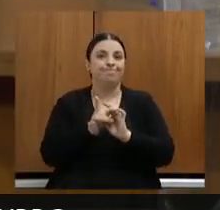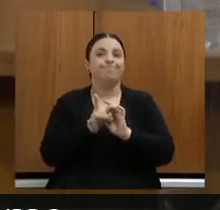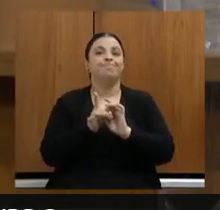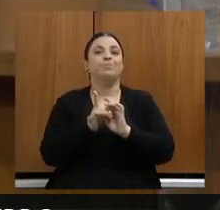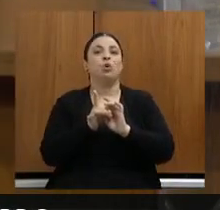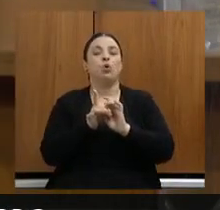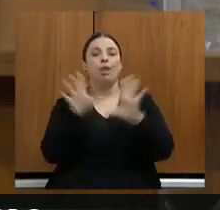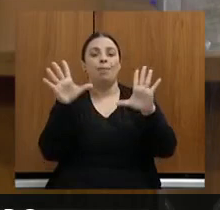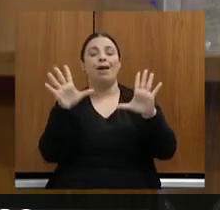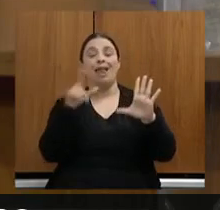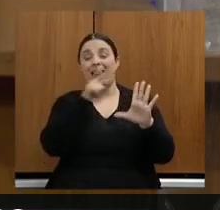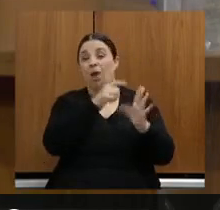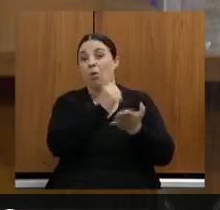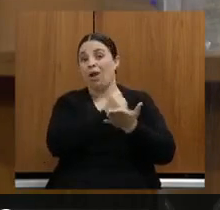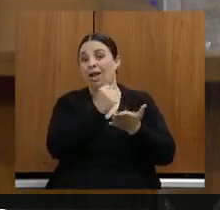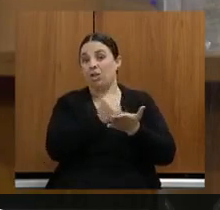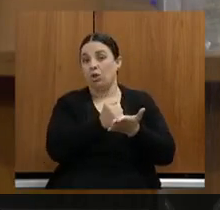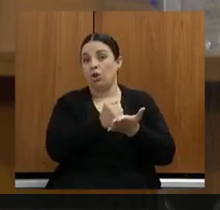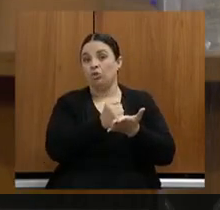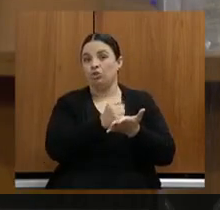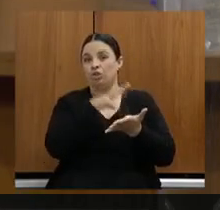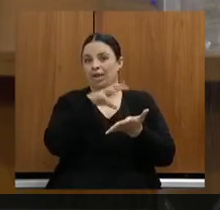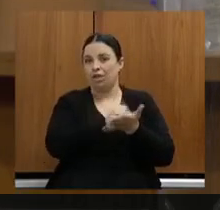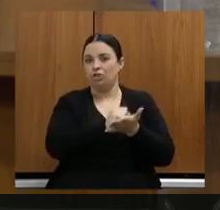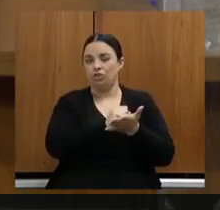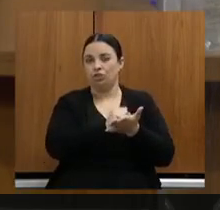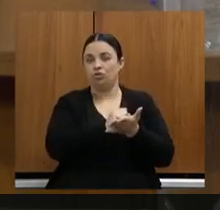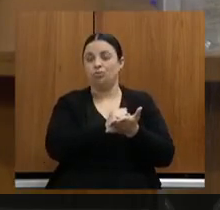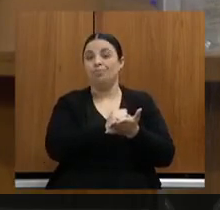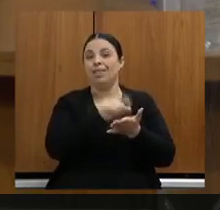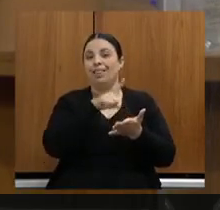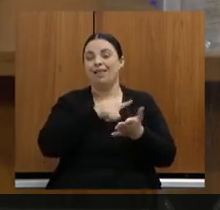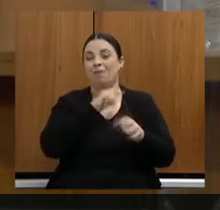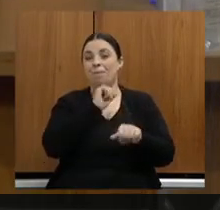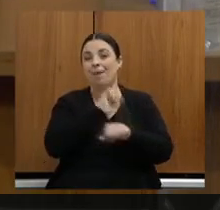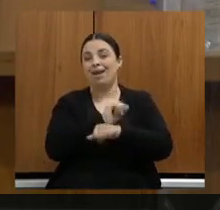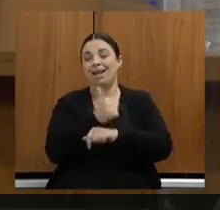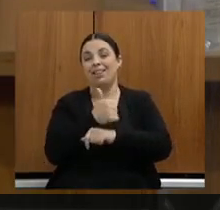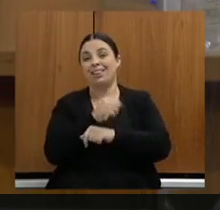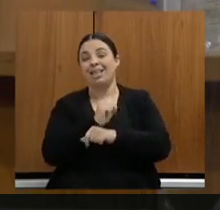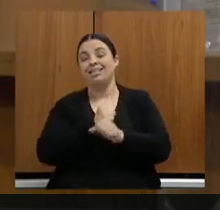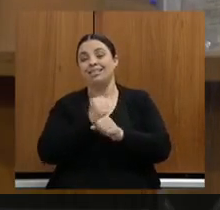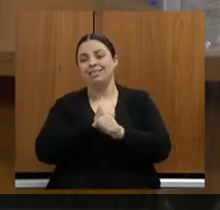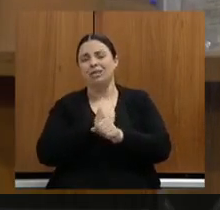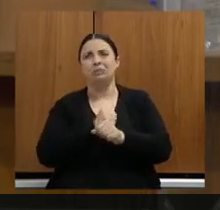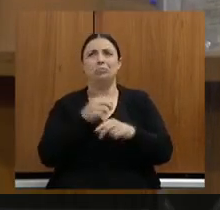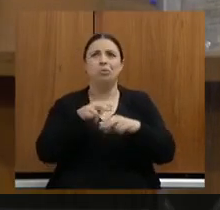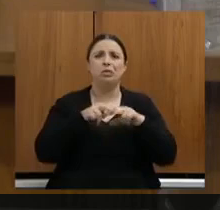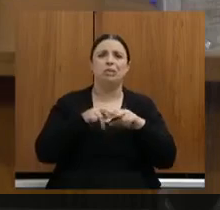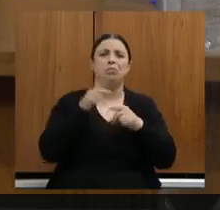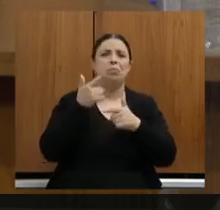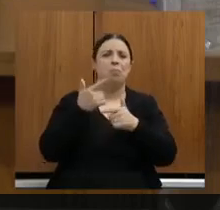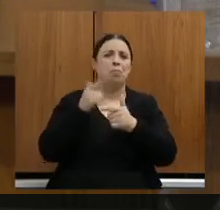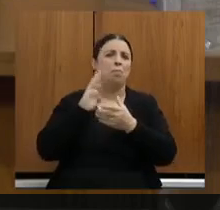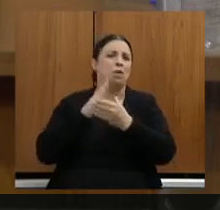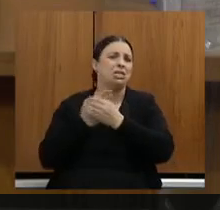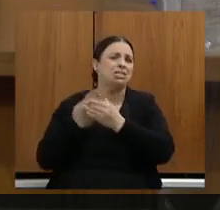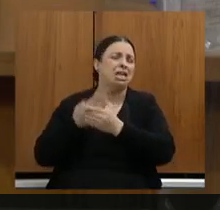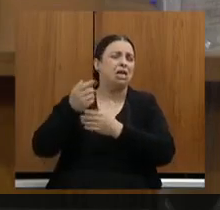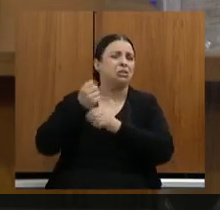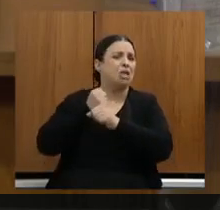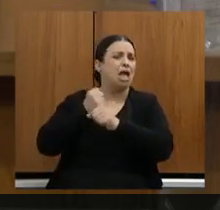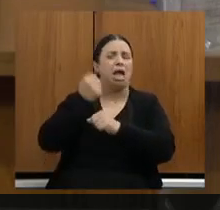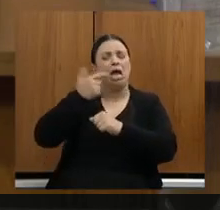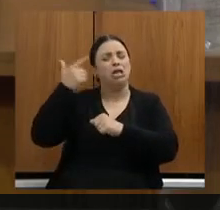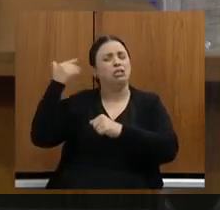cartório de registro de lá que estava dez anos parado por uma ação os problemas de processos antigos então nós já estamos finalizando